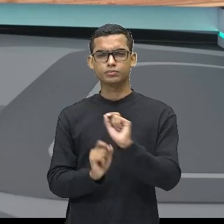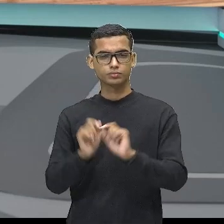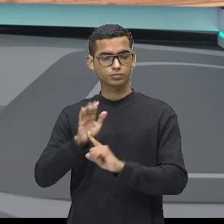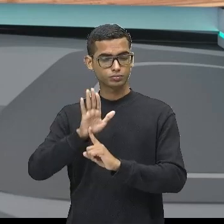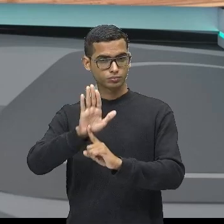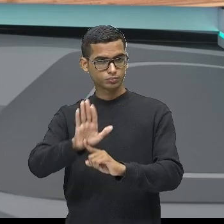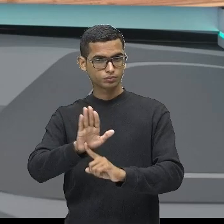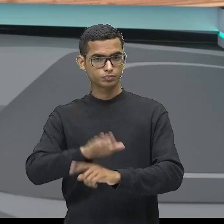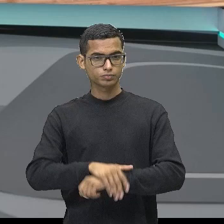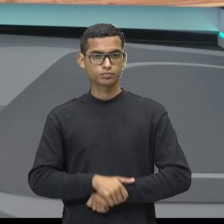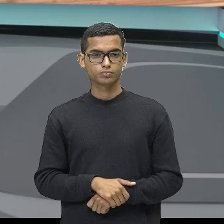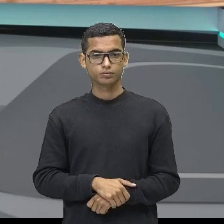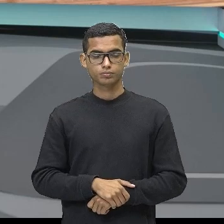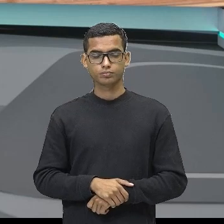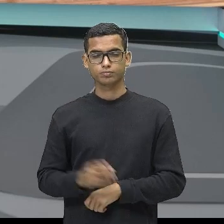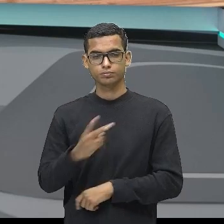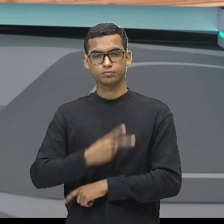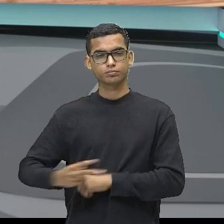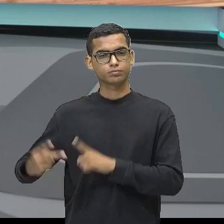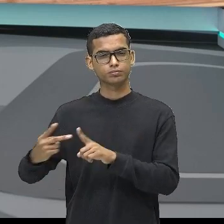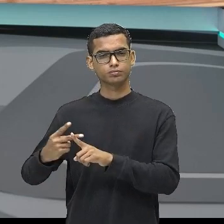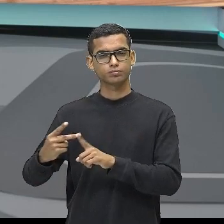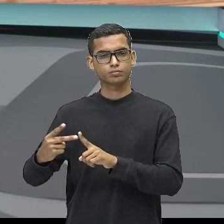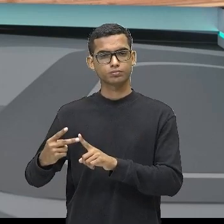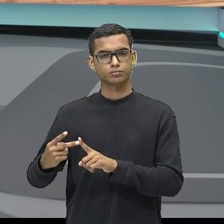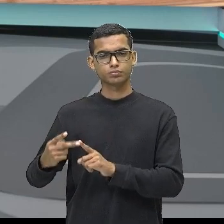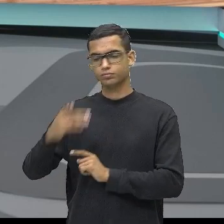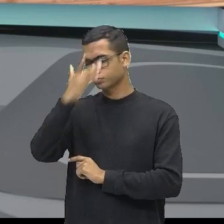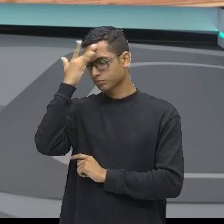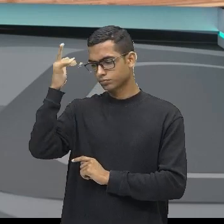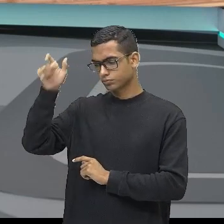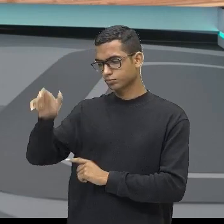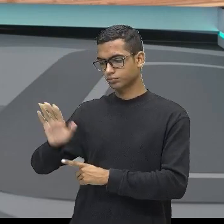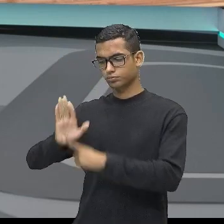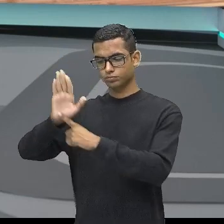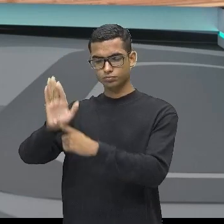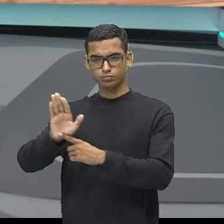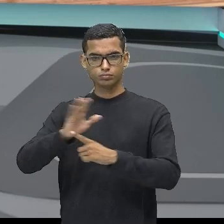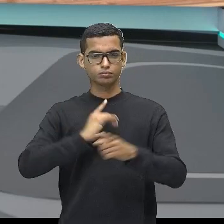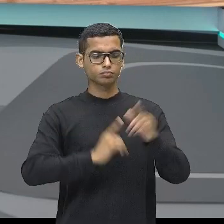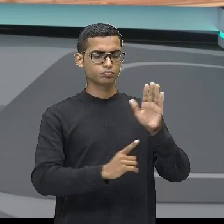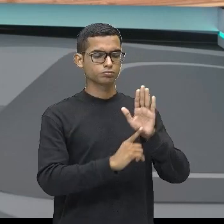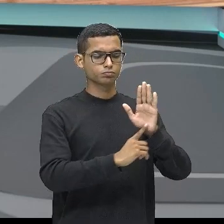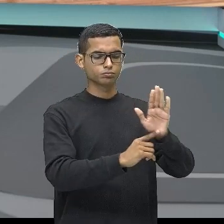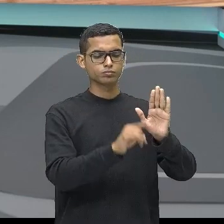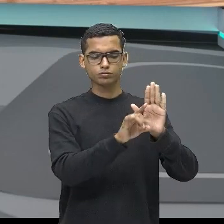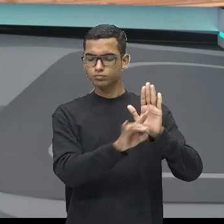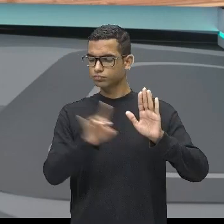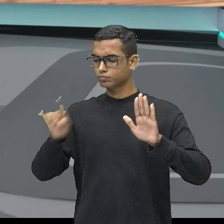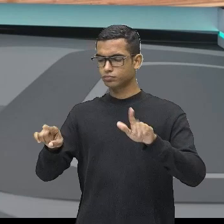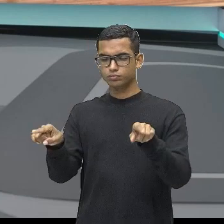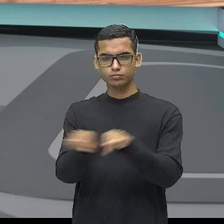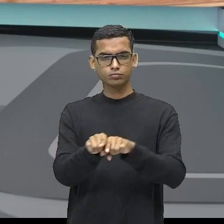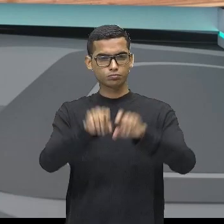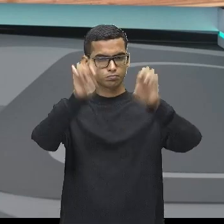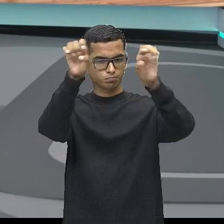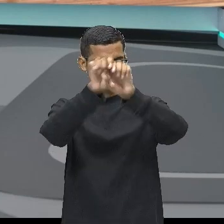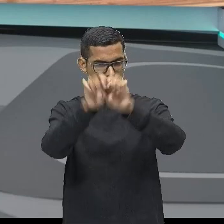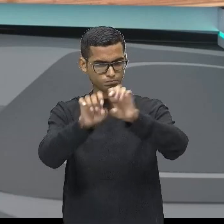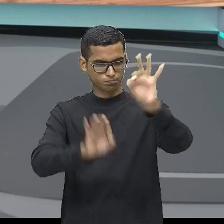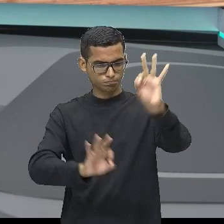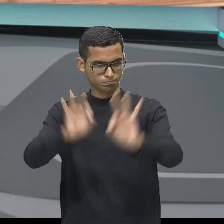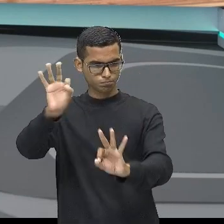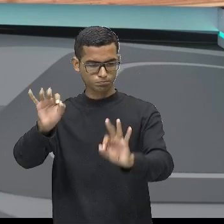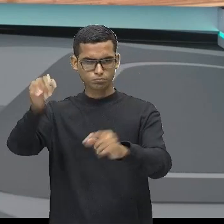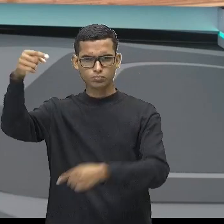apresentados nossos participantes, certo? Então a gente percebeu na estrutura, na organização do debate, que os nossos